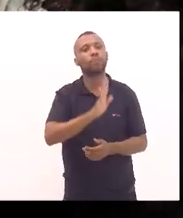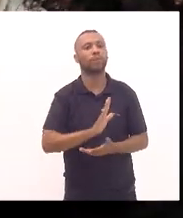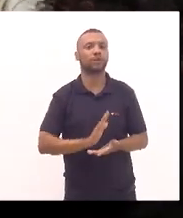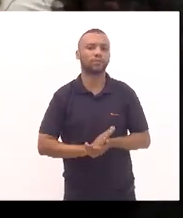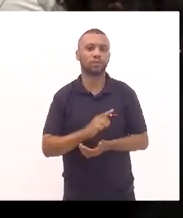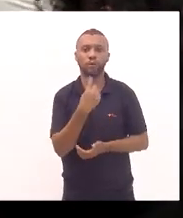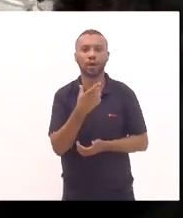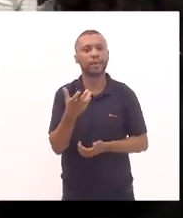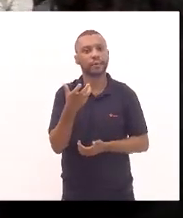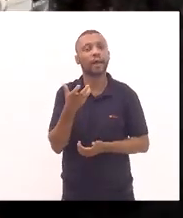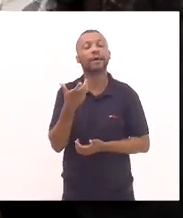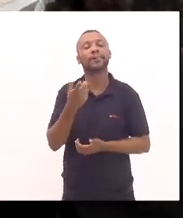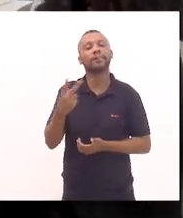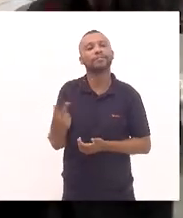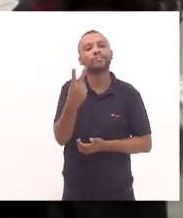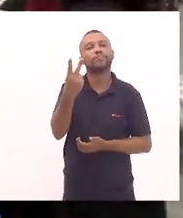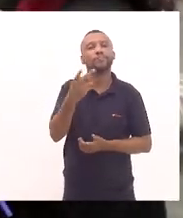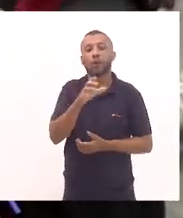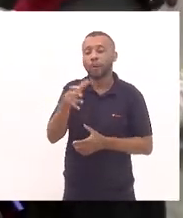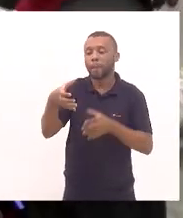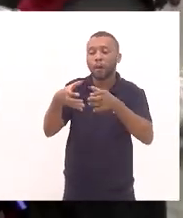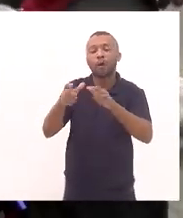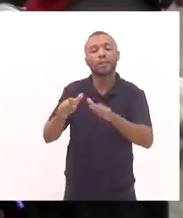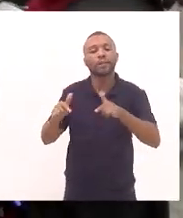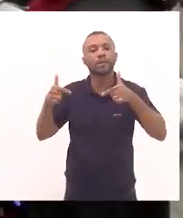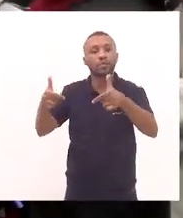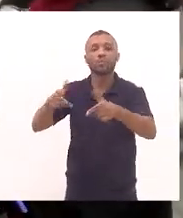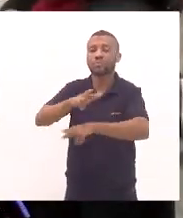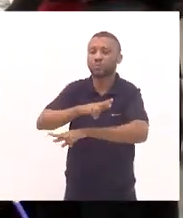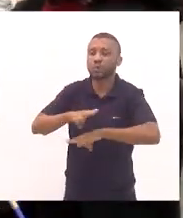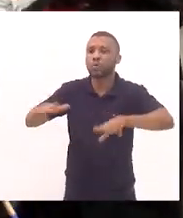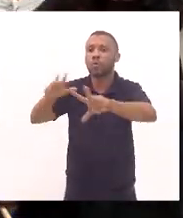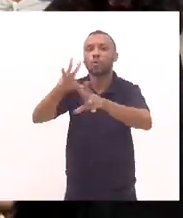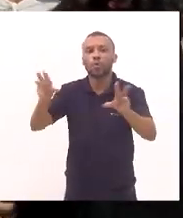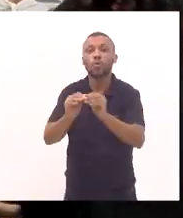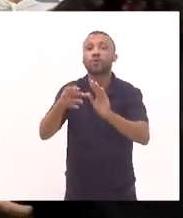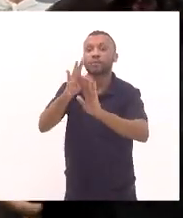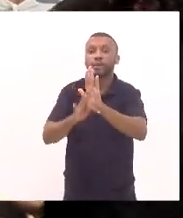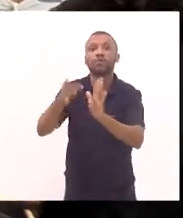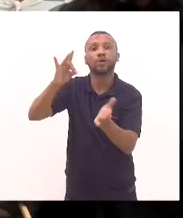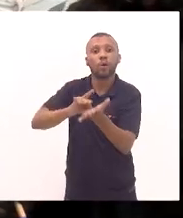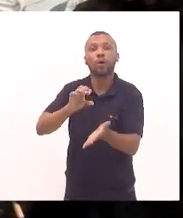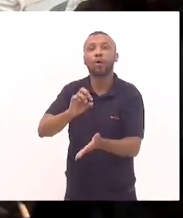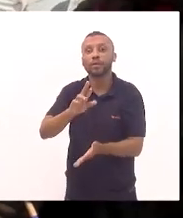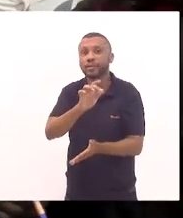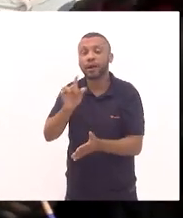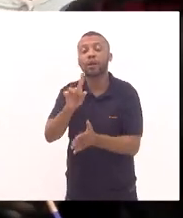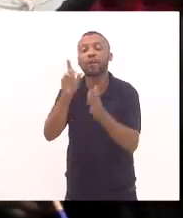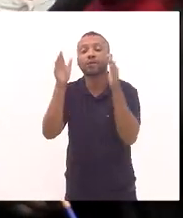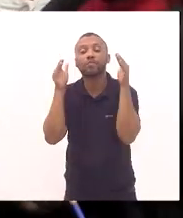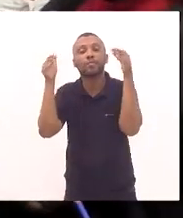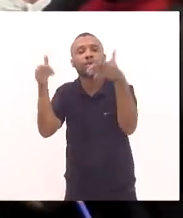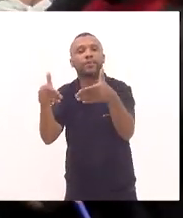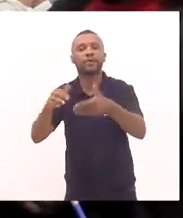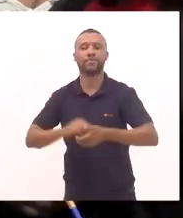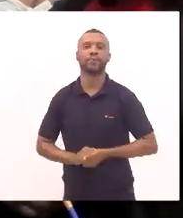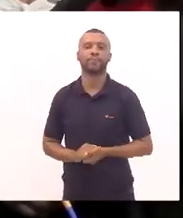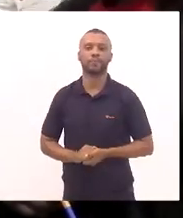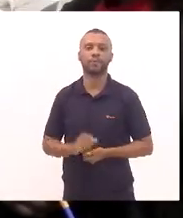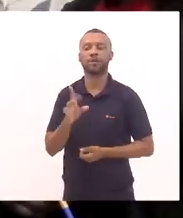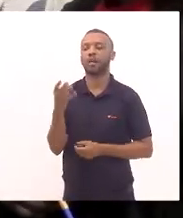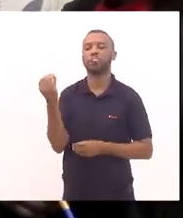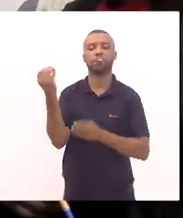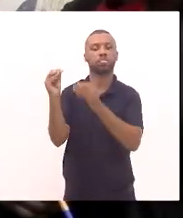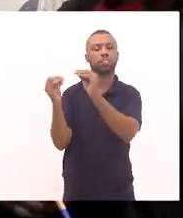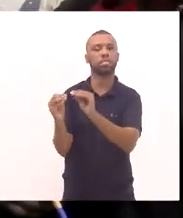seja valorizada pelo conjunto das suas ações. E o texto original é um texto que restringe, que só coloca